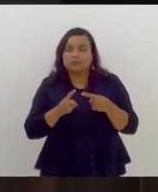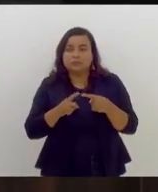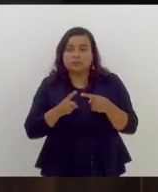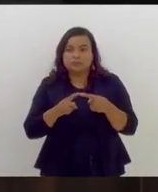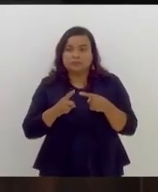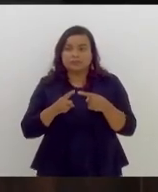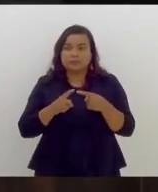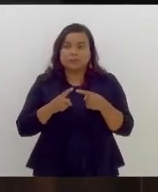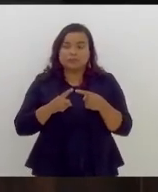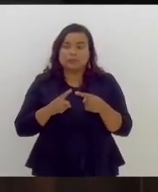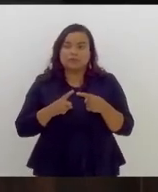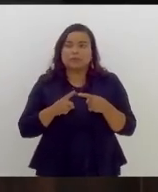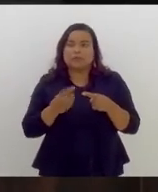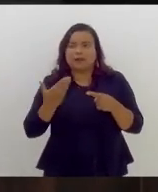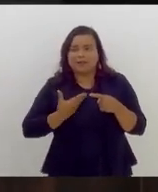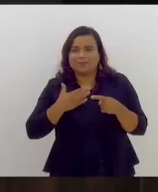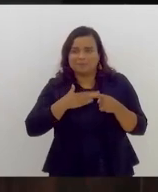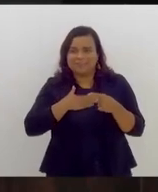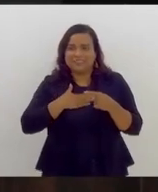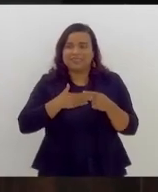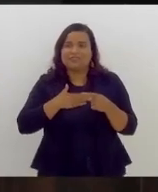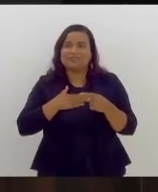a minha amiga,